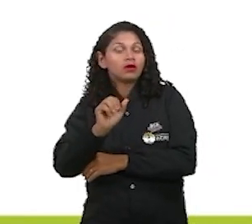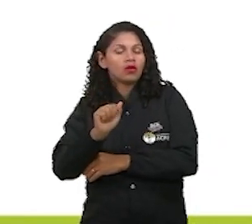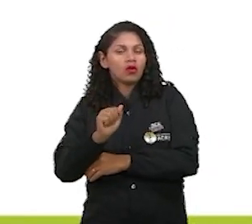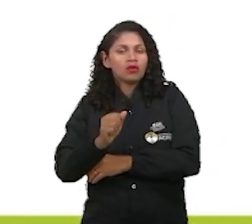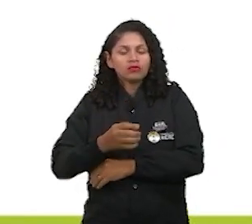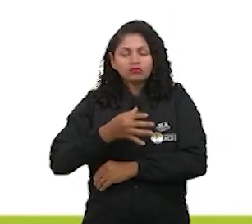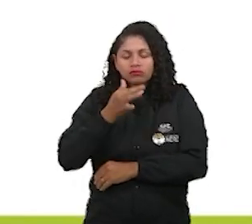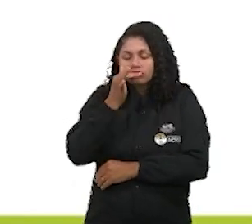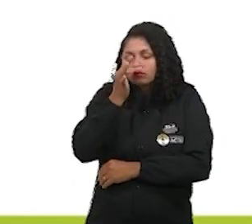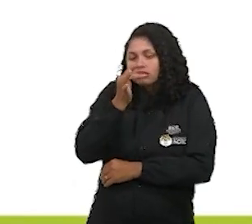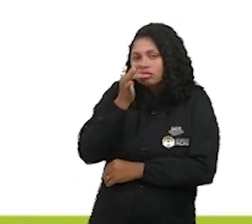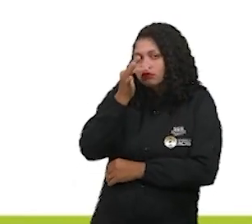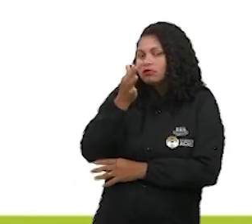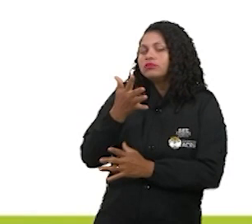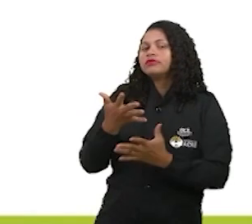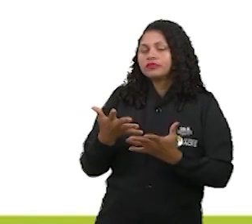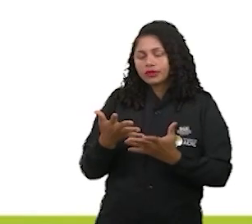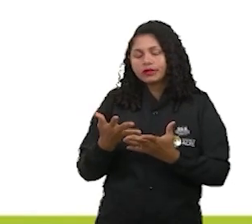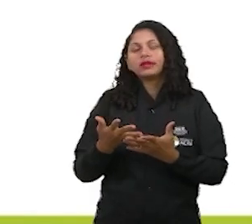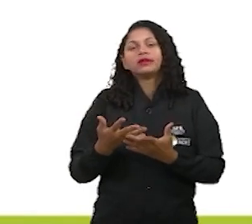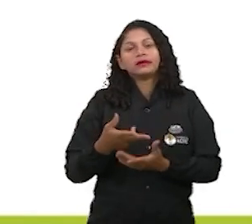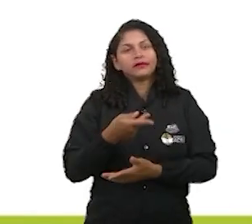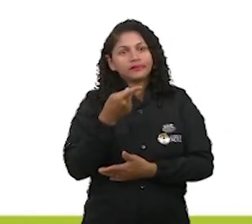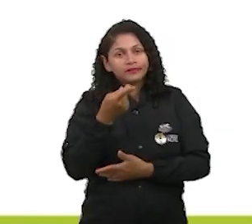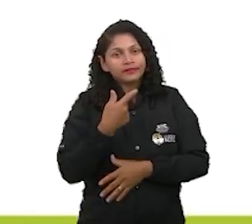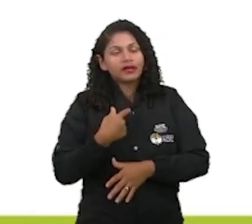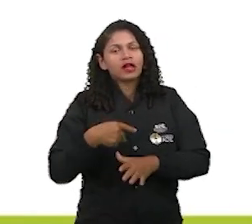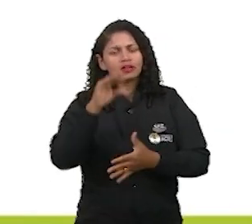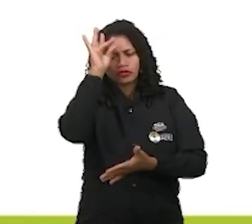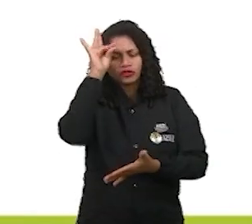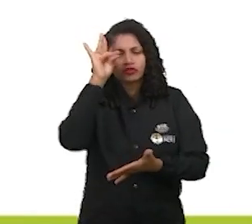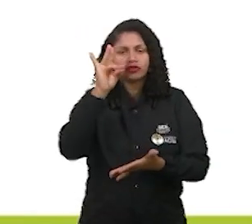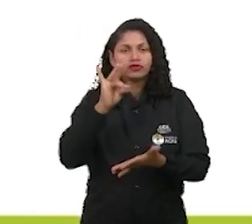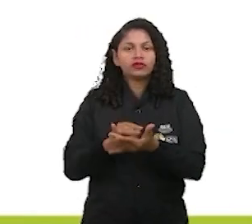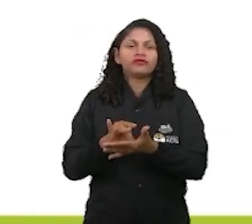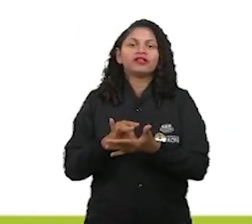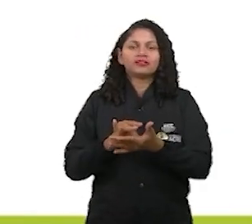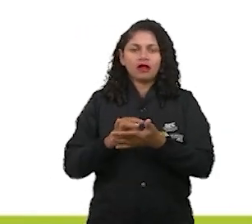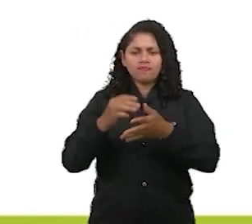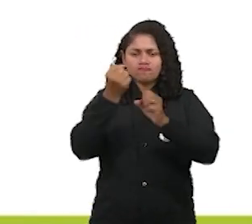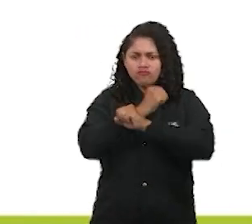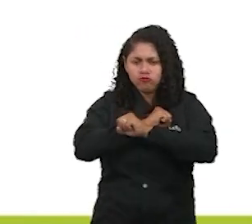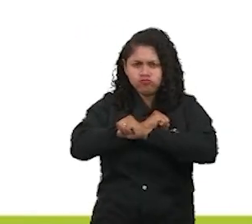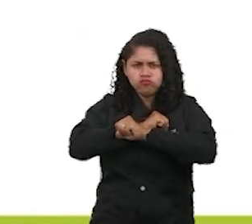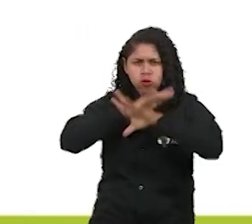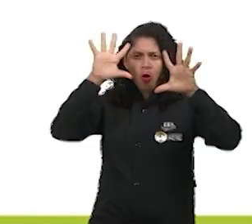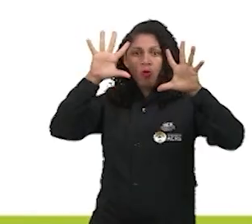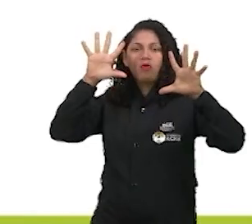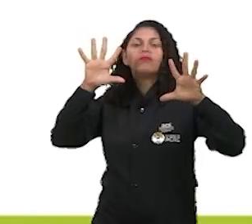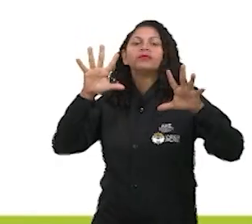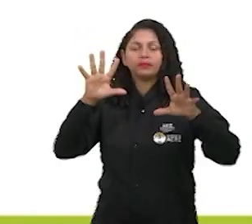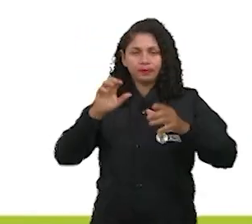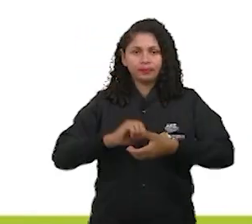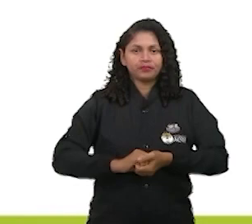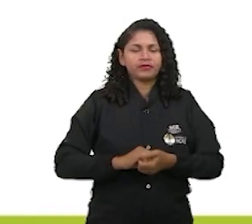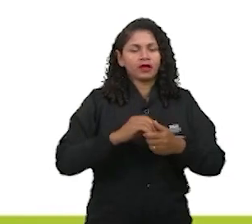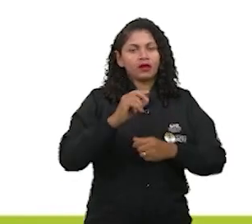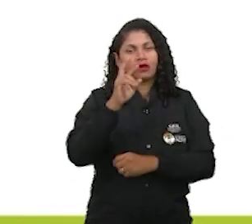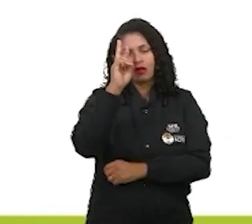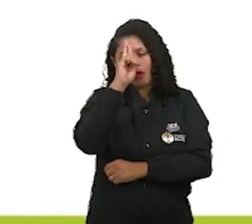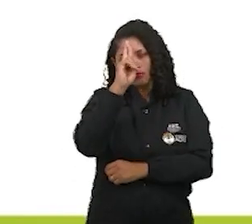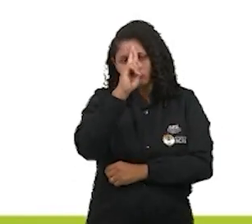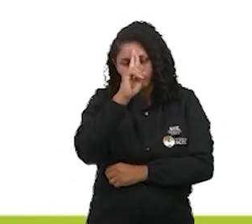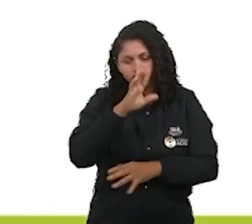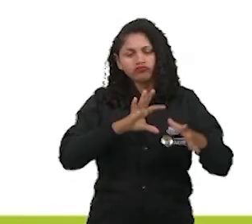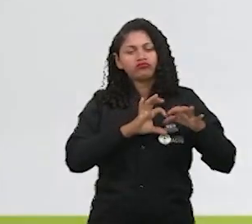bombas atômicas. Então vejam que é um contexto histórico muito turbulento,